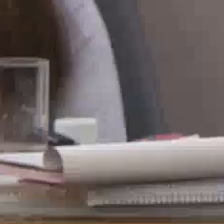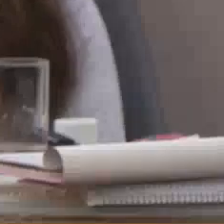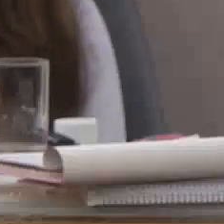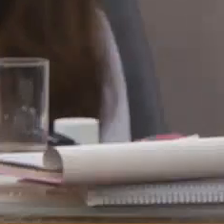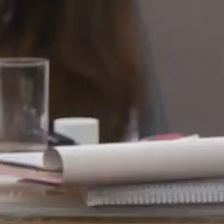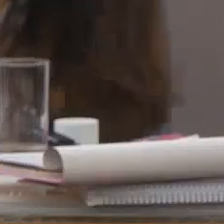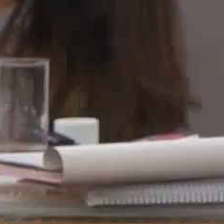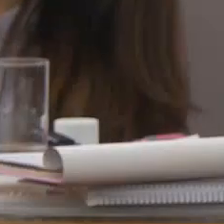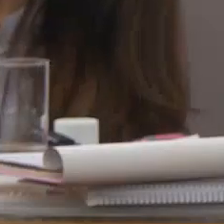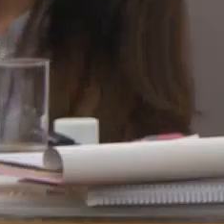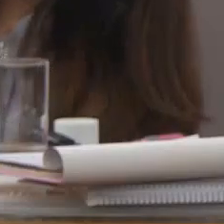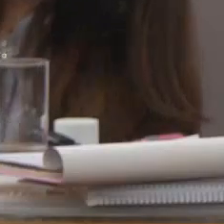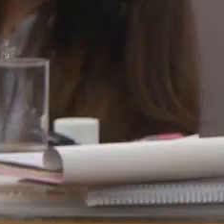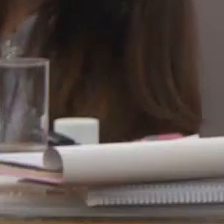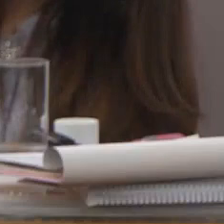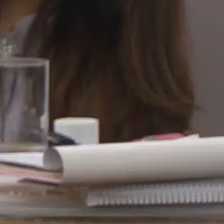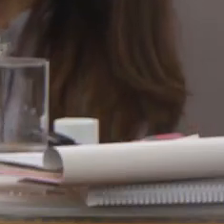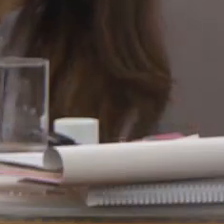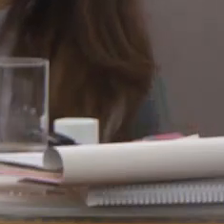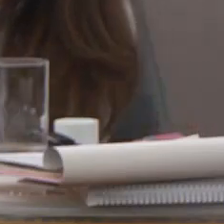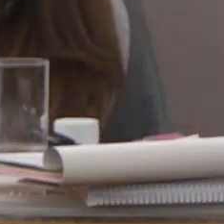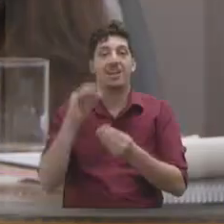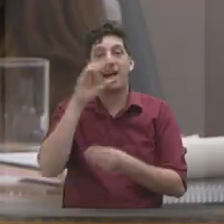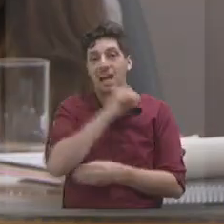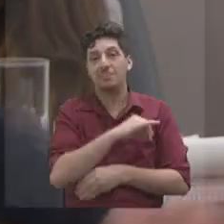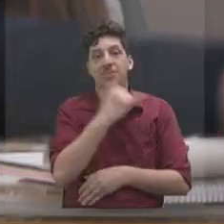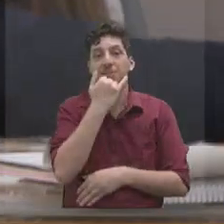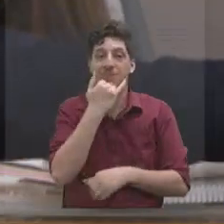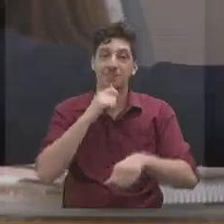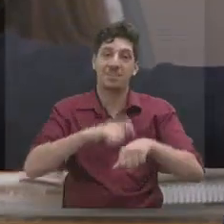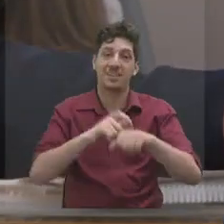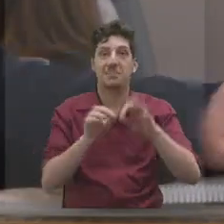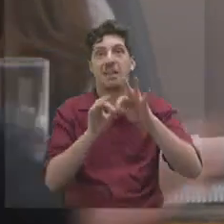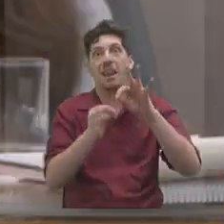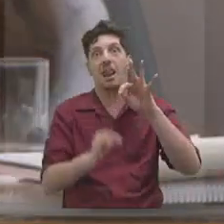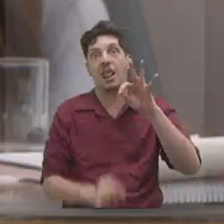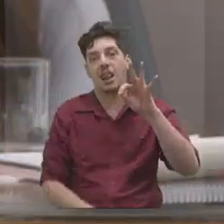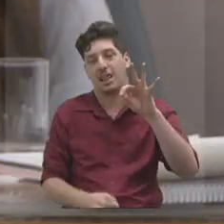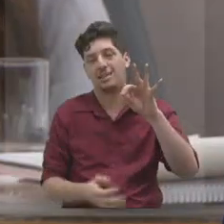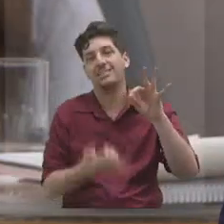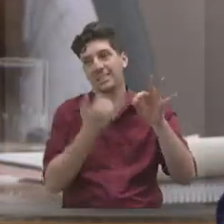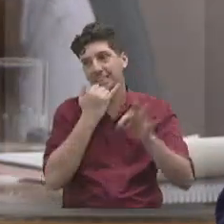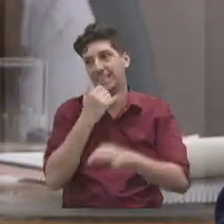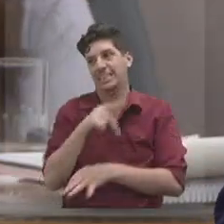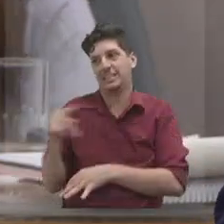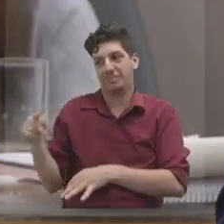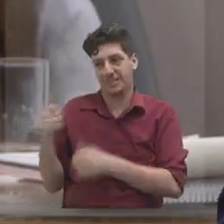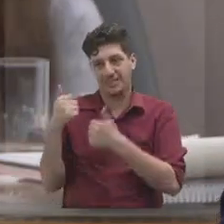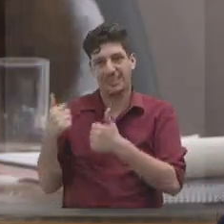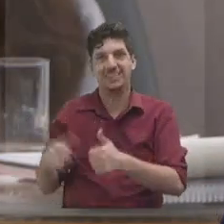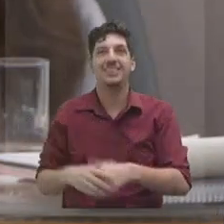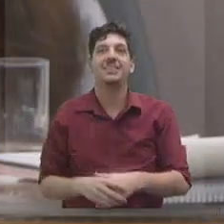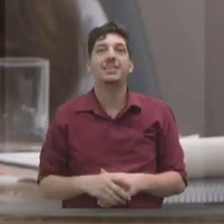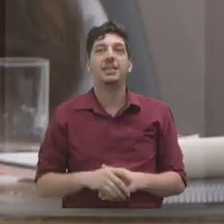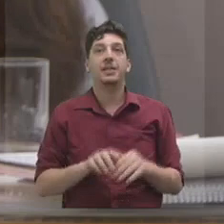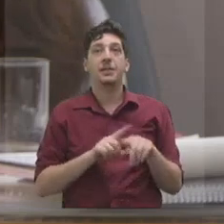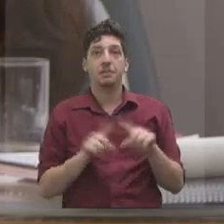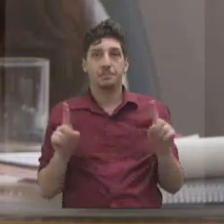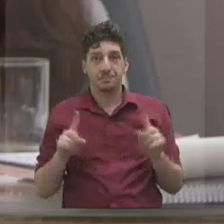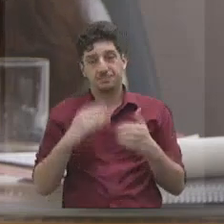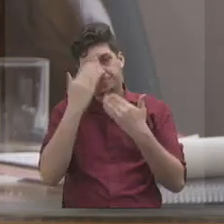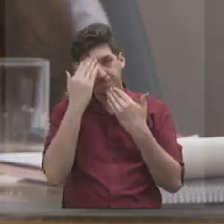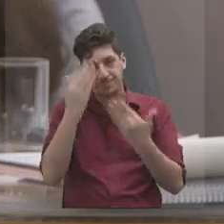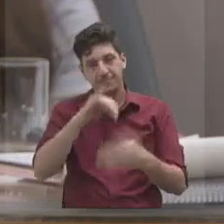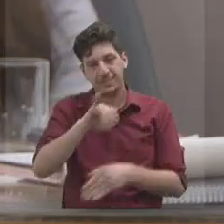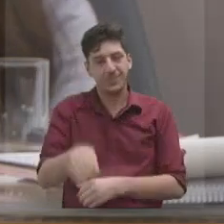ser breve Estourei Um pouco meu tempo aqui Presidente peço já escusas por isso mas agradeço